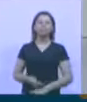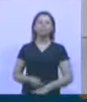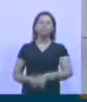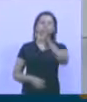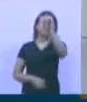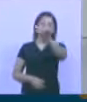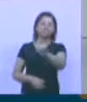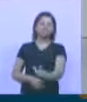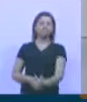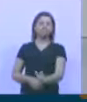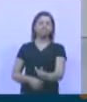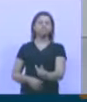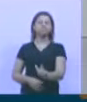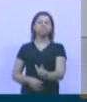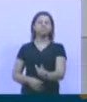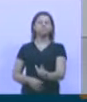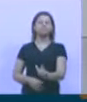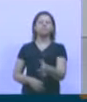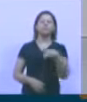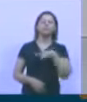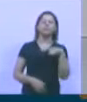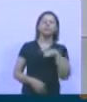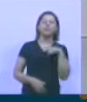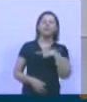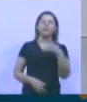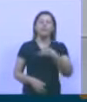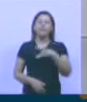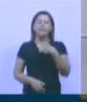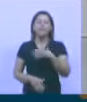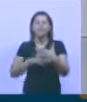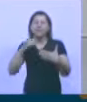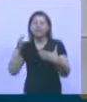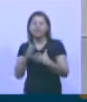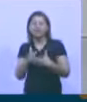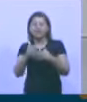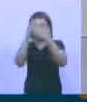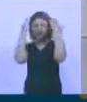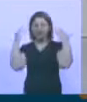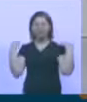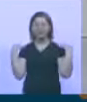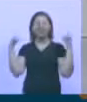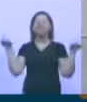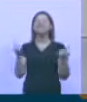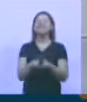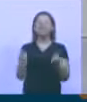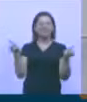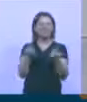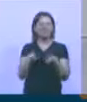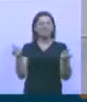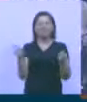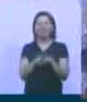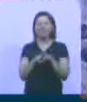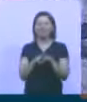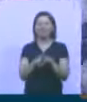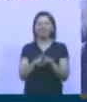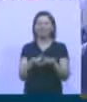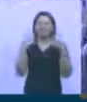afraid of all her sisters. Ela tinha medo de todas as freiras do convento.